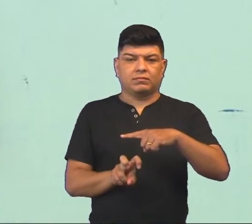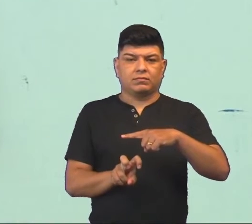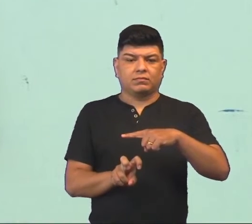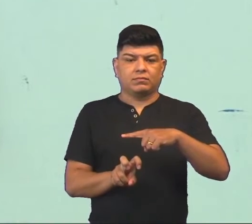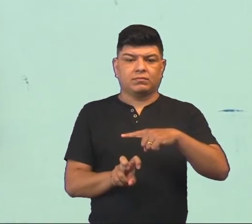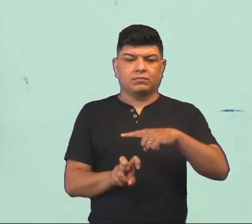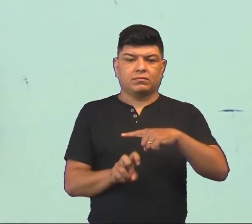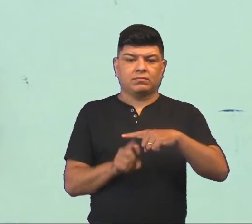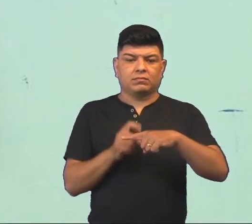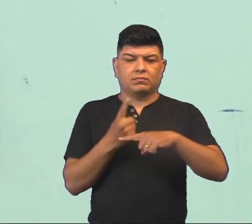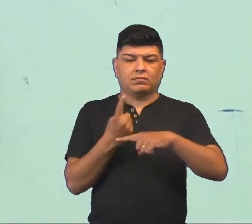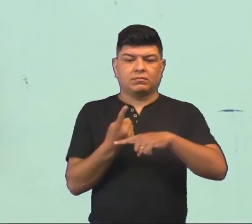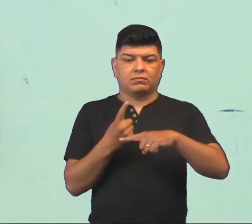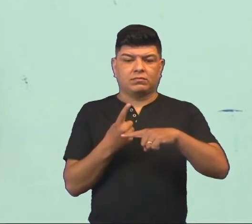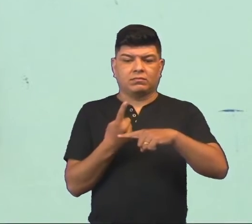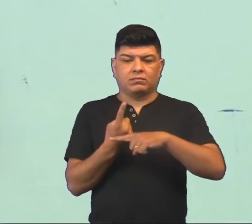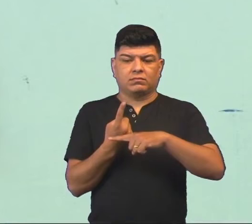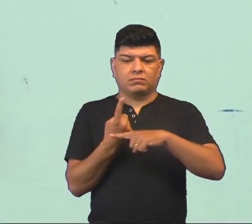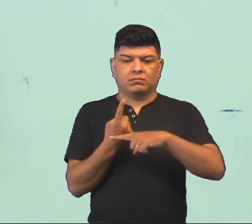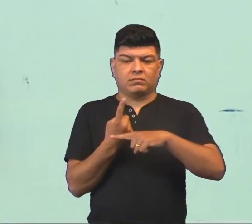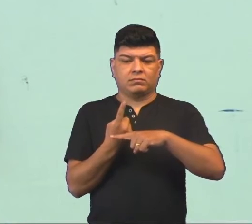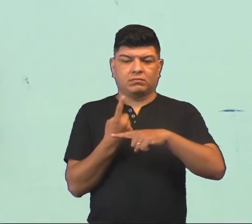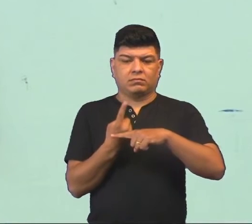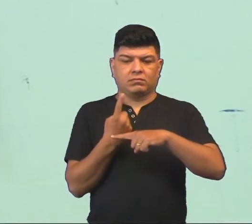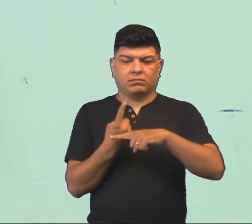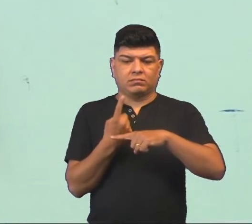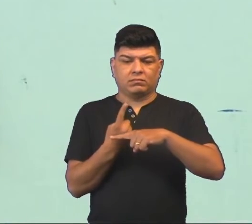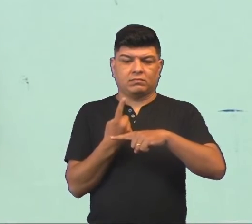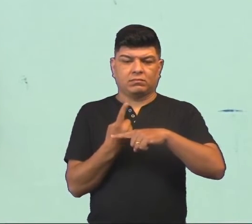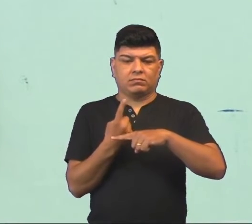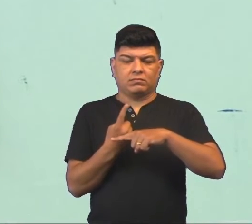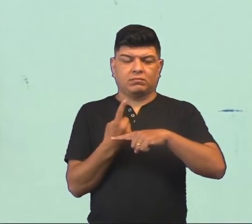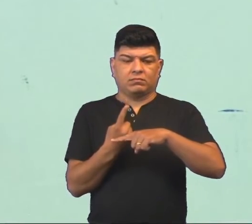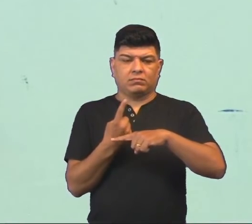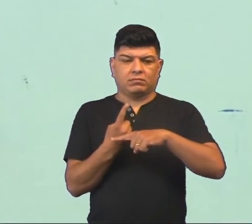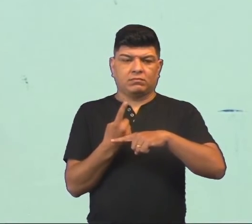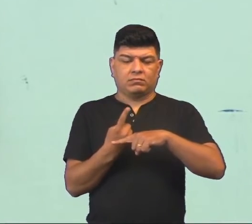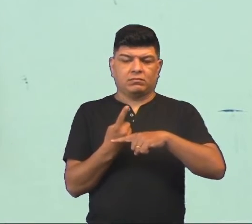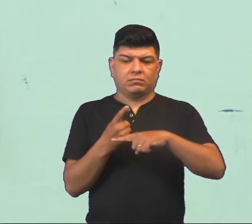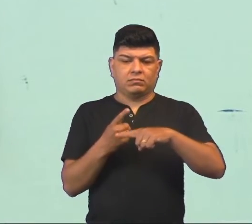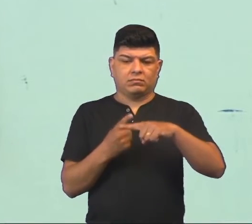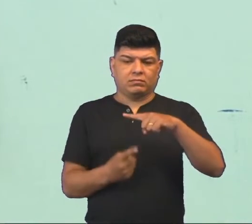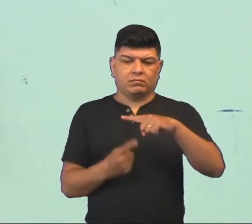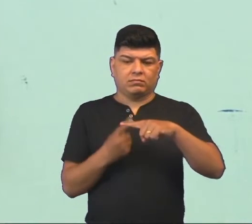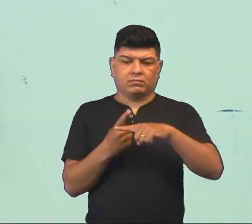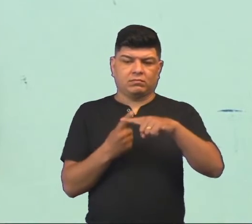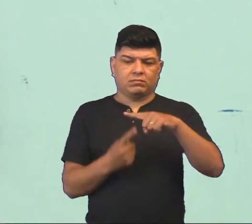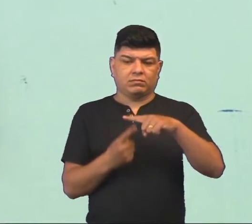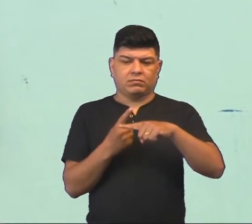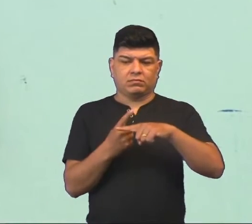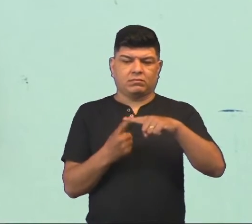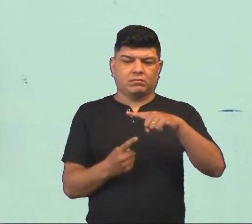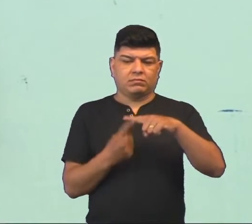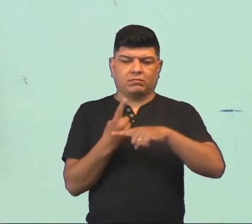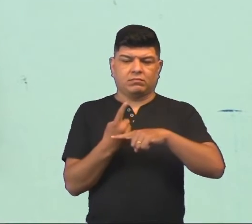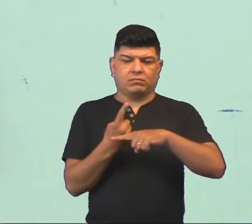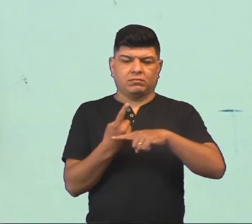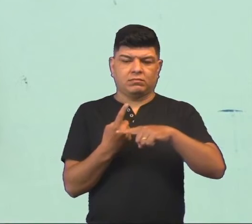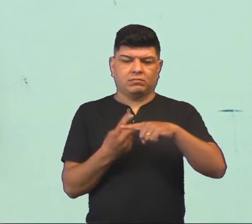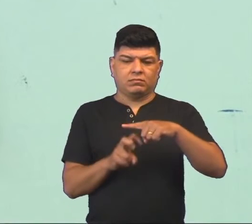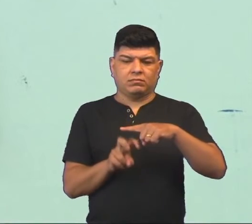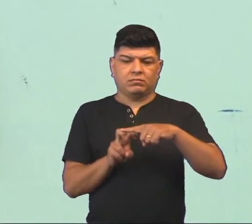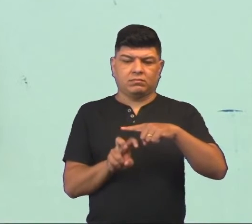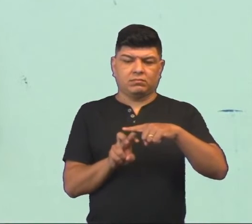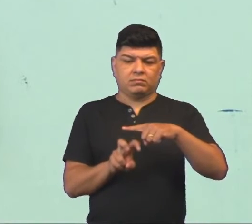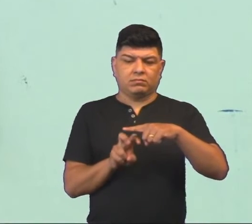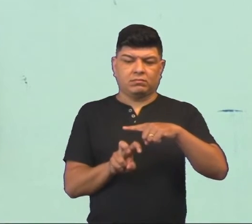1/5. Número de cima representa uma das partes que foram divididas. E a parte de baixo, o número de baixo